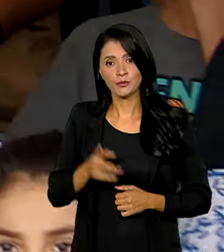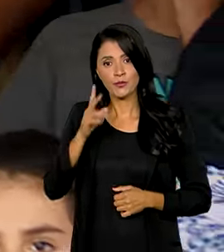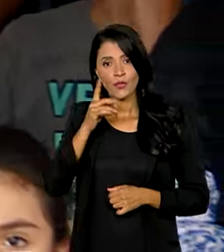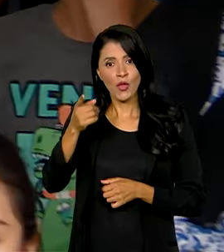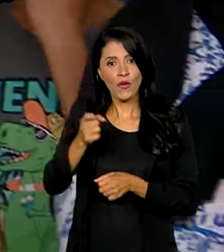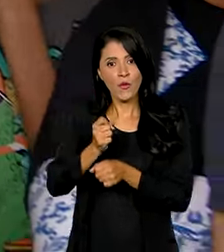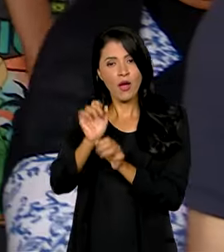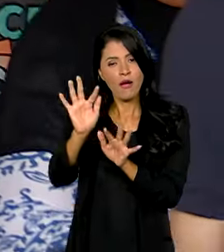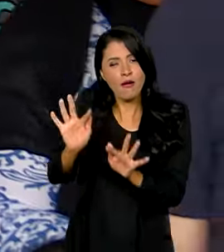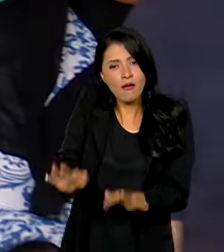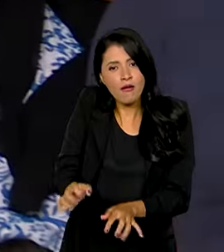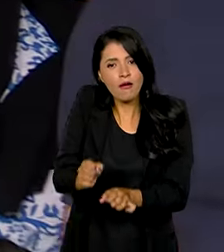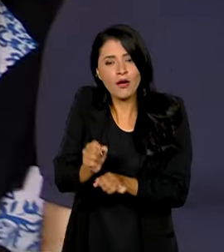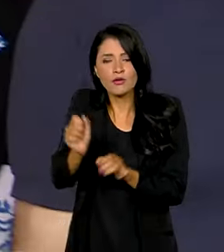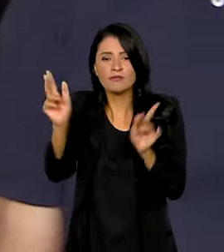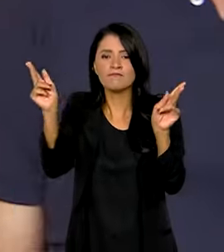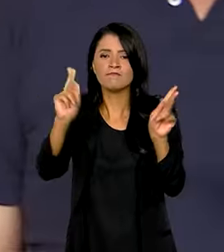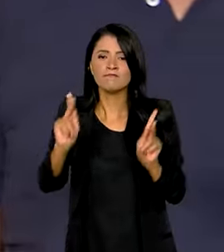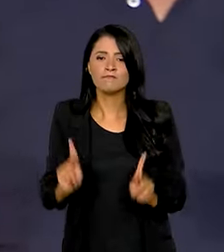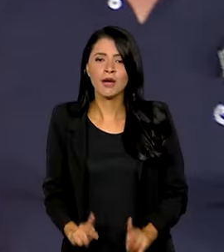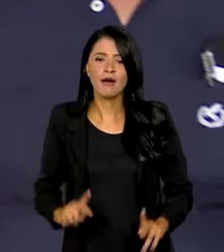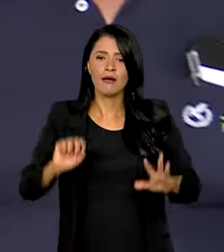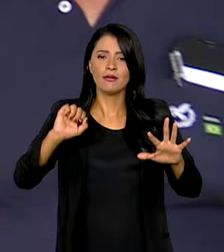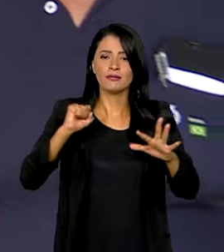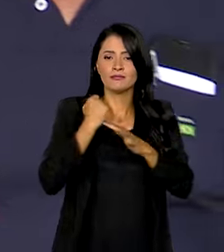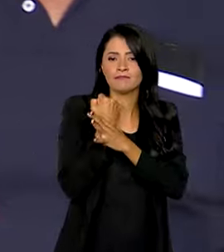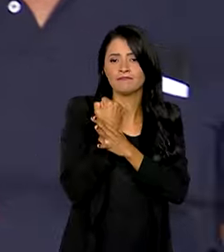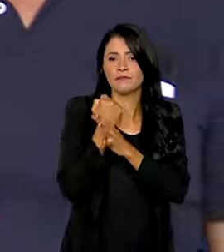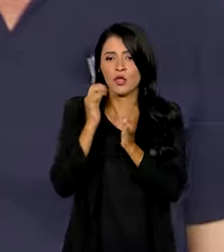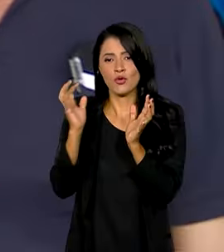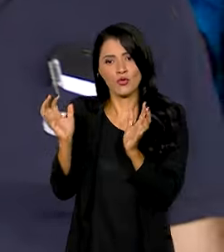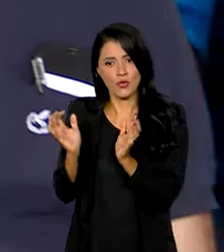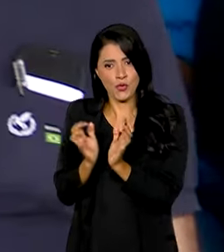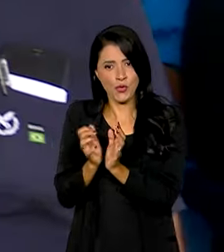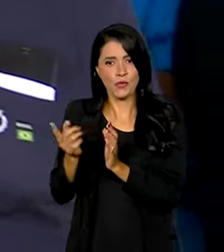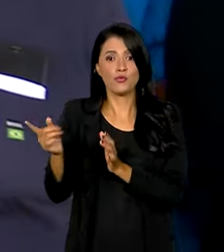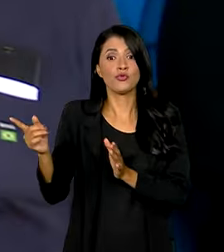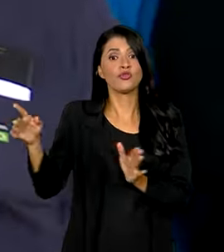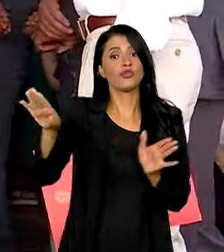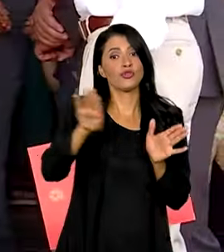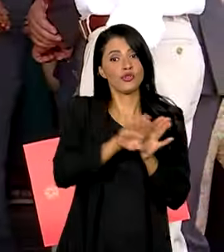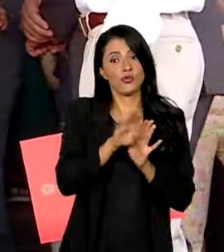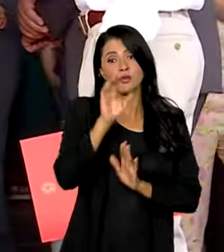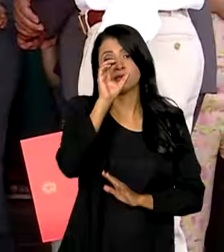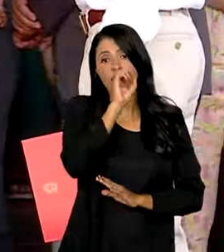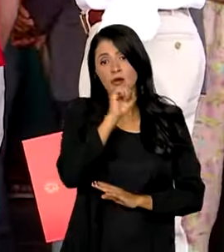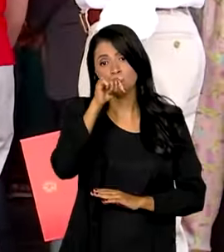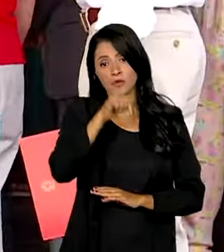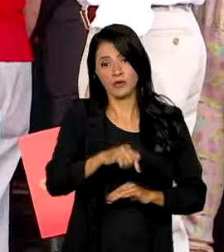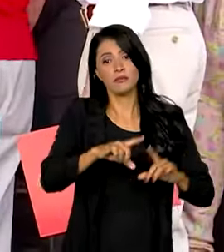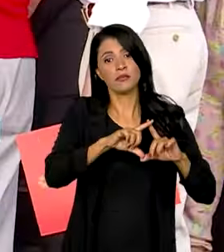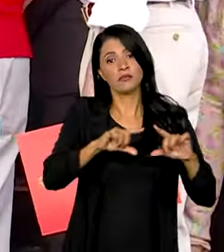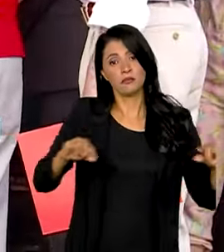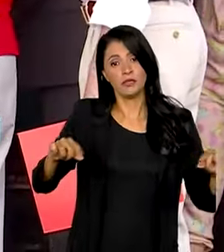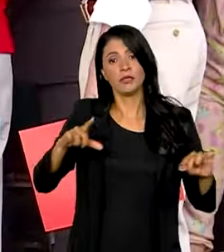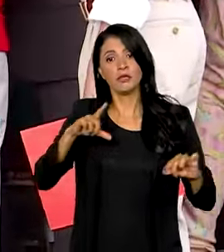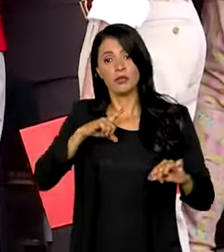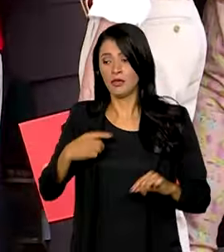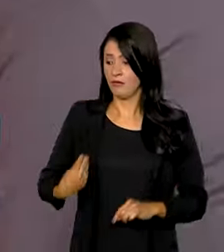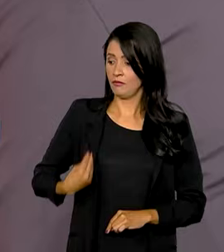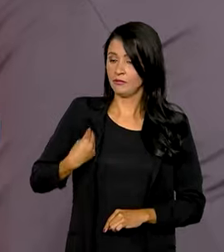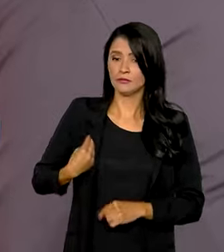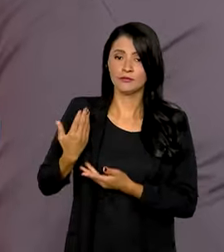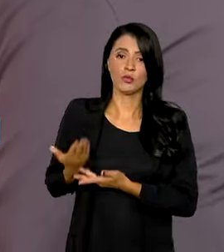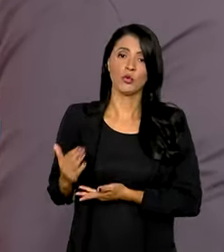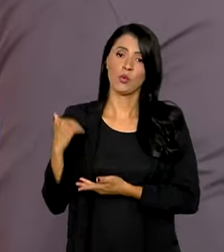de ano em paz e segurança. O grupo que chegou no sábado a Brasília teve a companhia do presidente